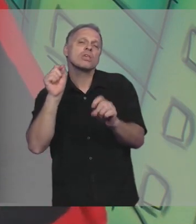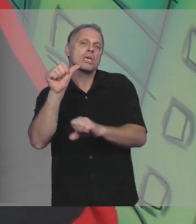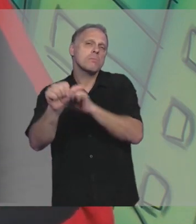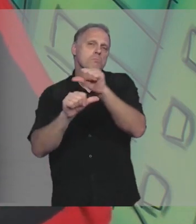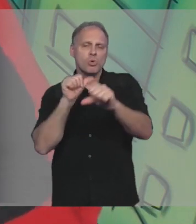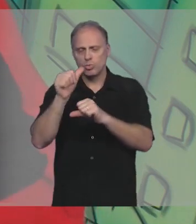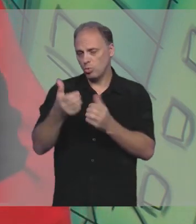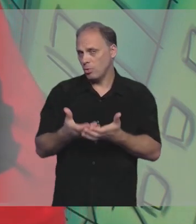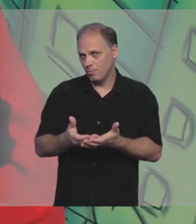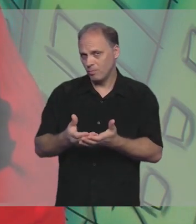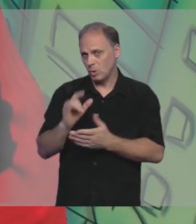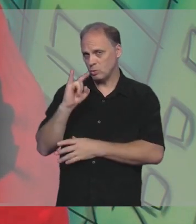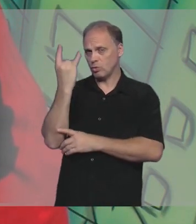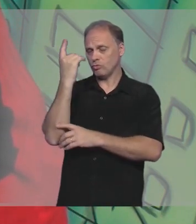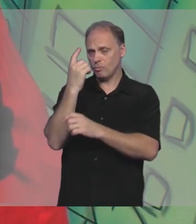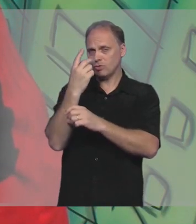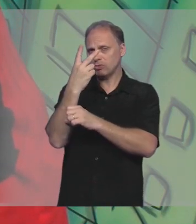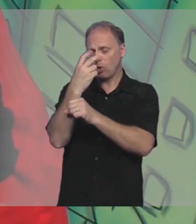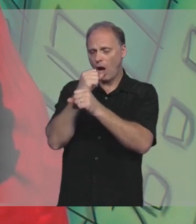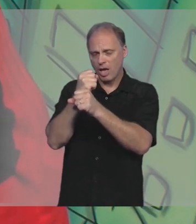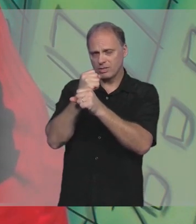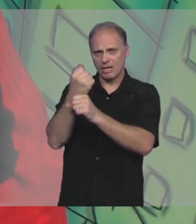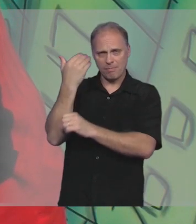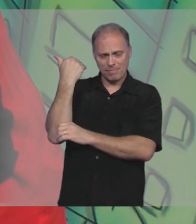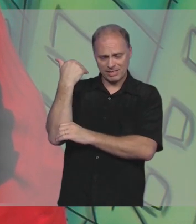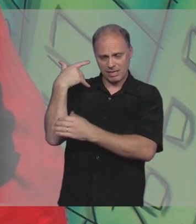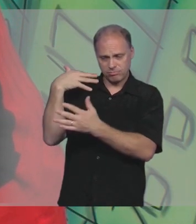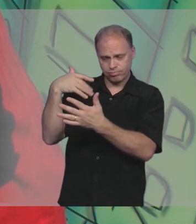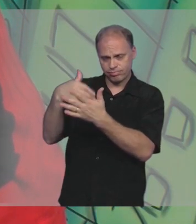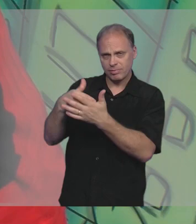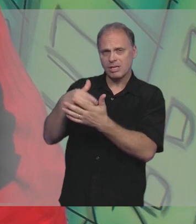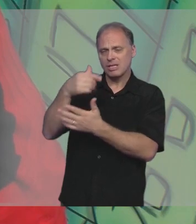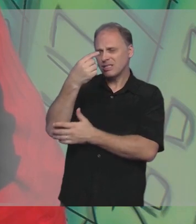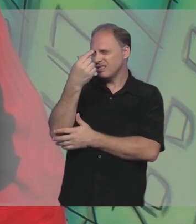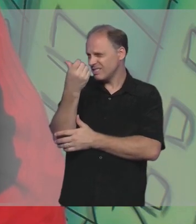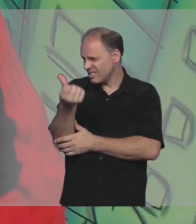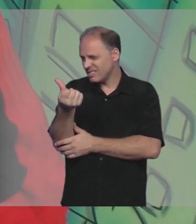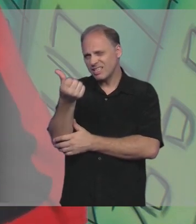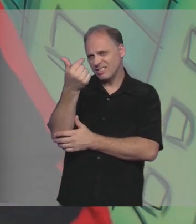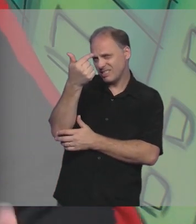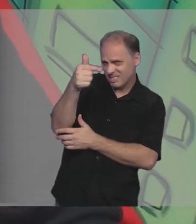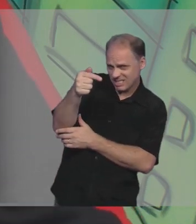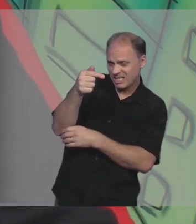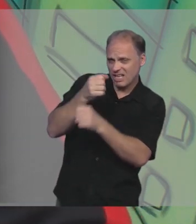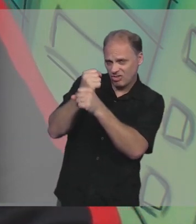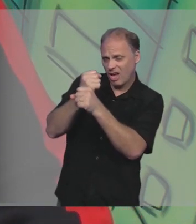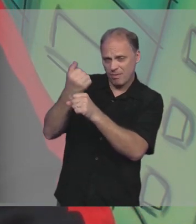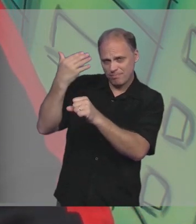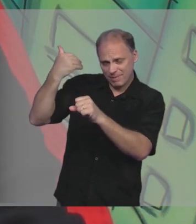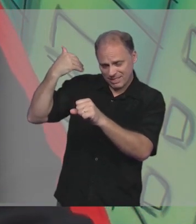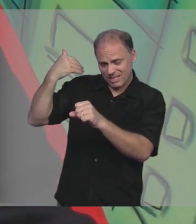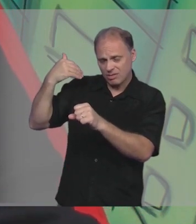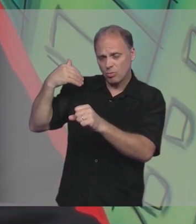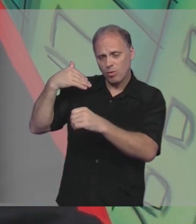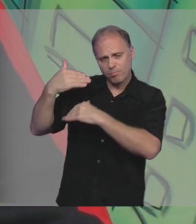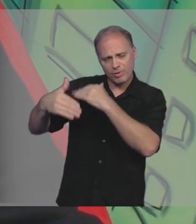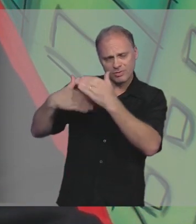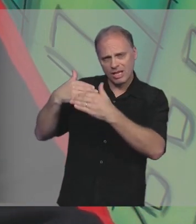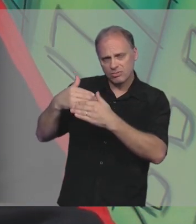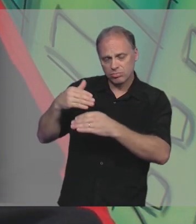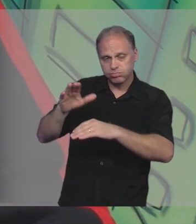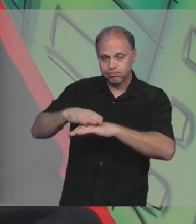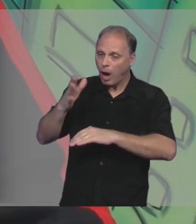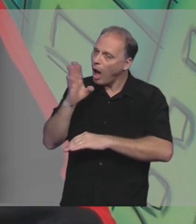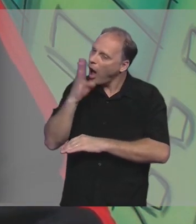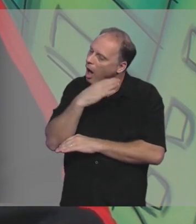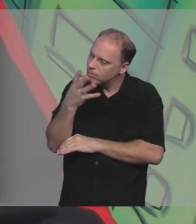mudou nos últimos 2 anos, tá? Estou falando 2016, 2017, esse processo começou a ser acelerado